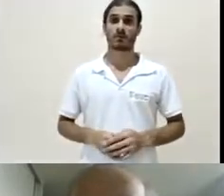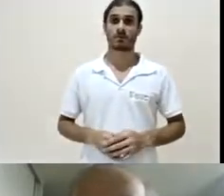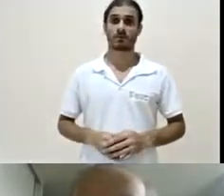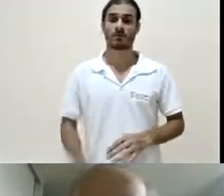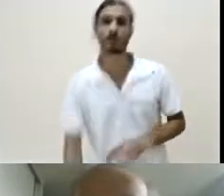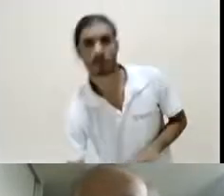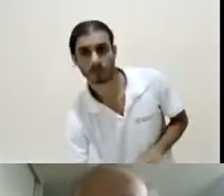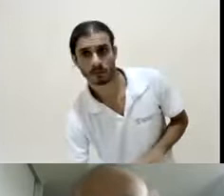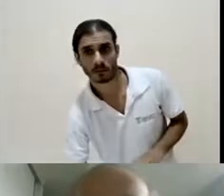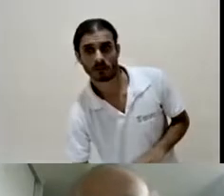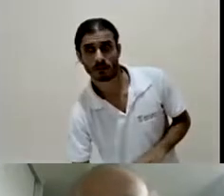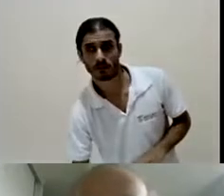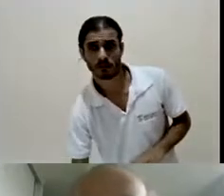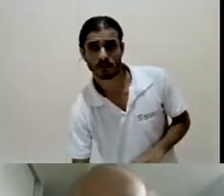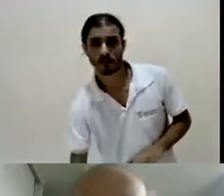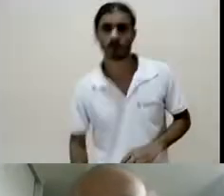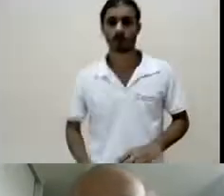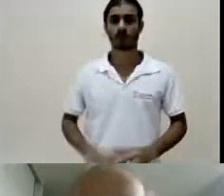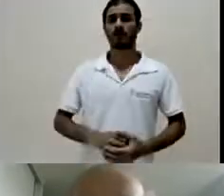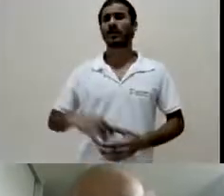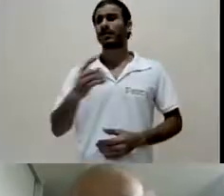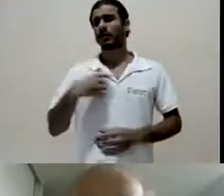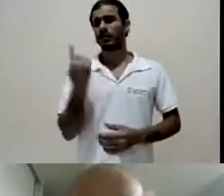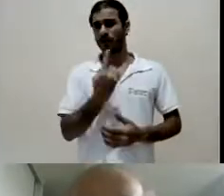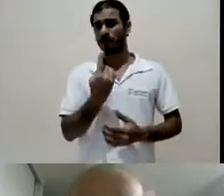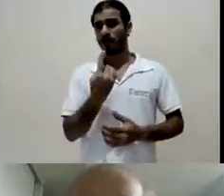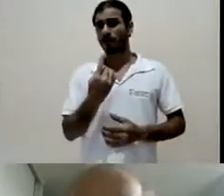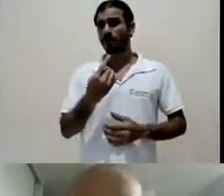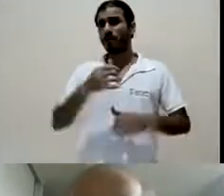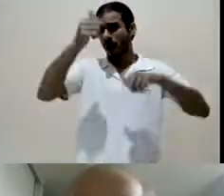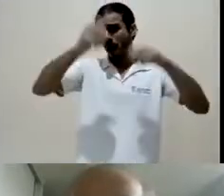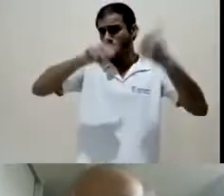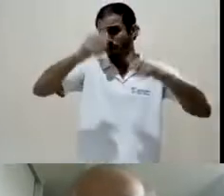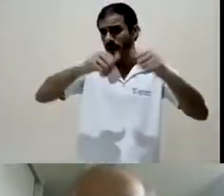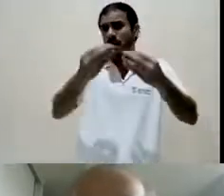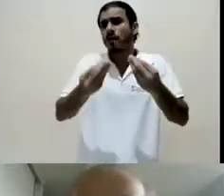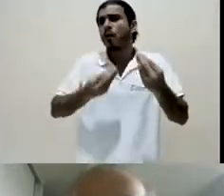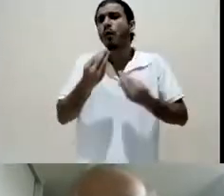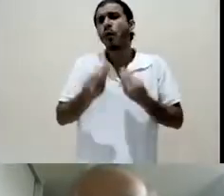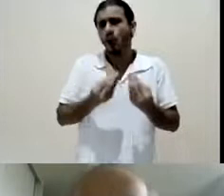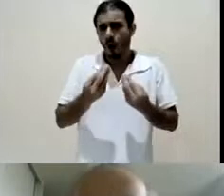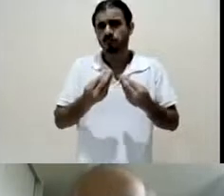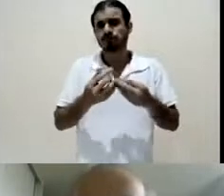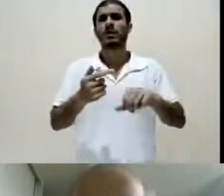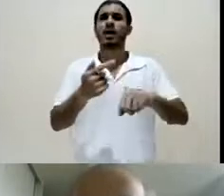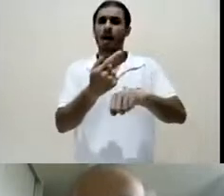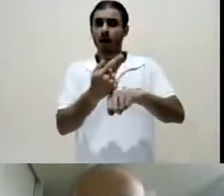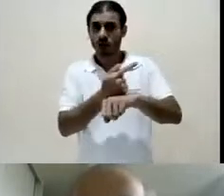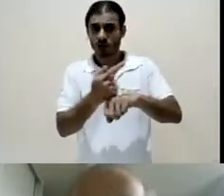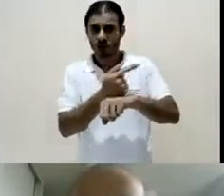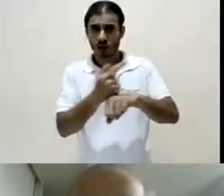avalia, né, o uso da tecnologia, como é que a gestão avalia, enfim, né, a